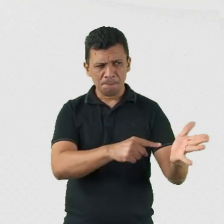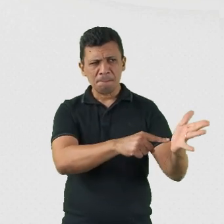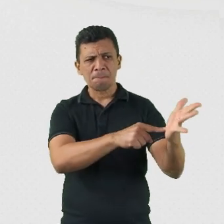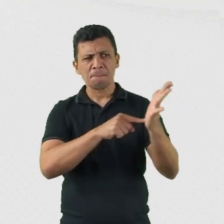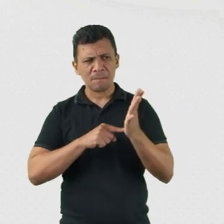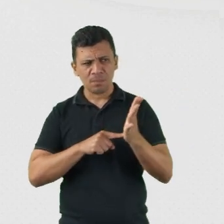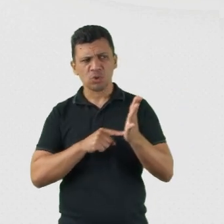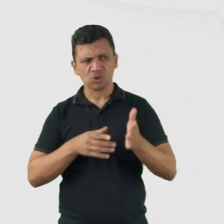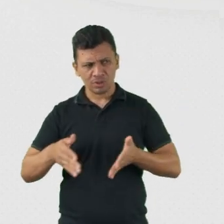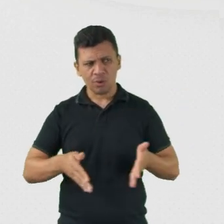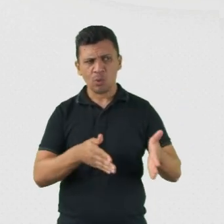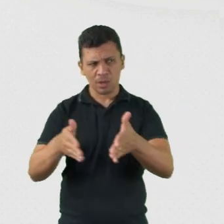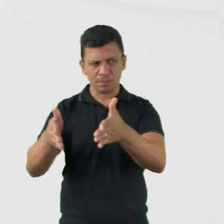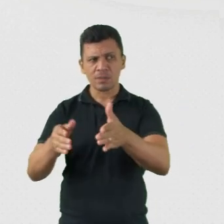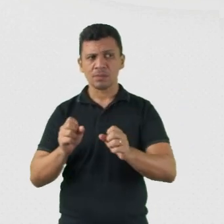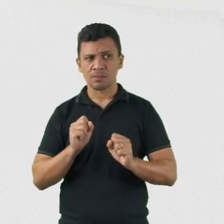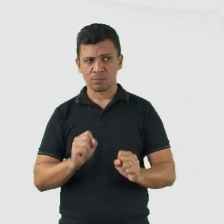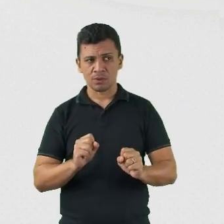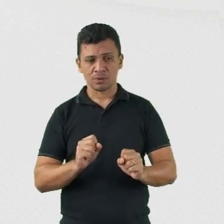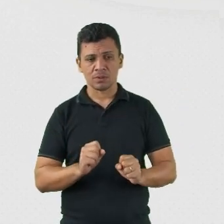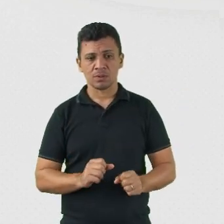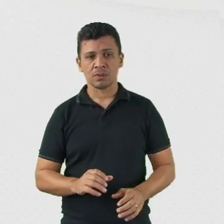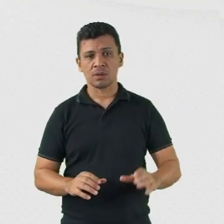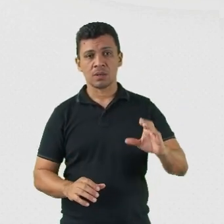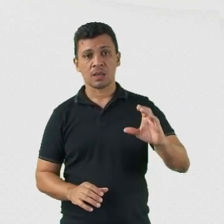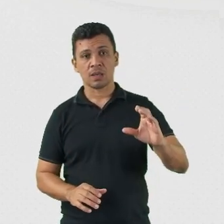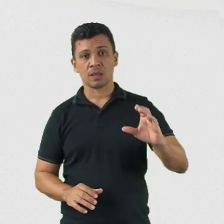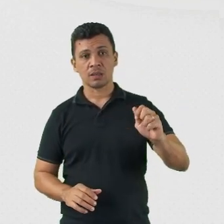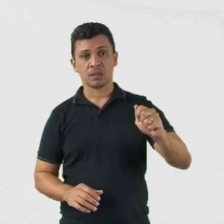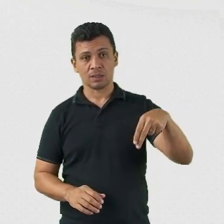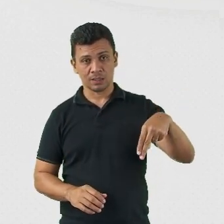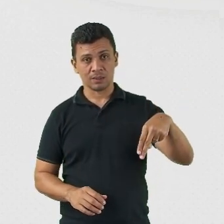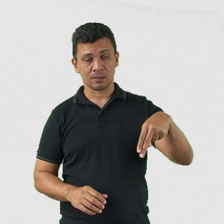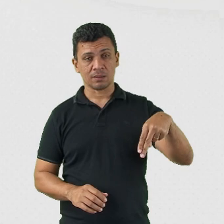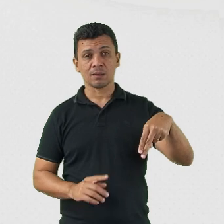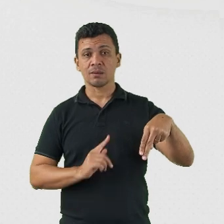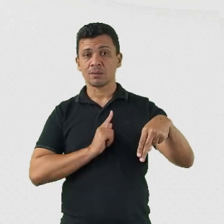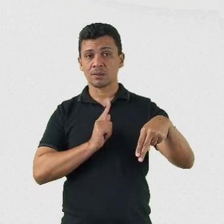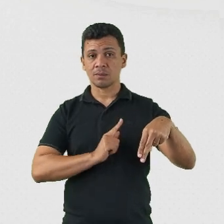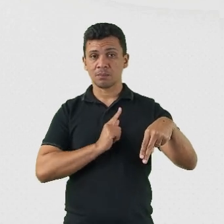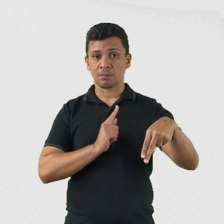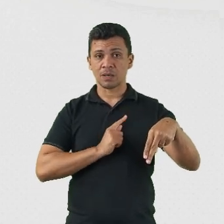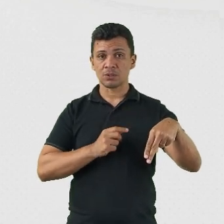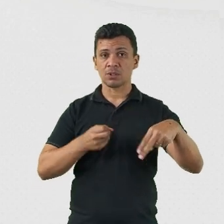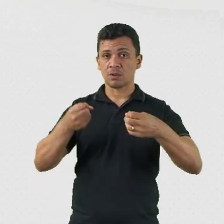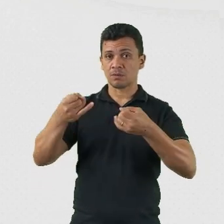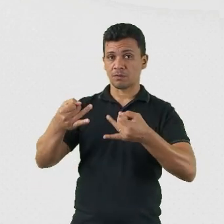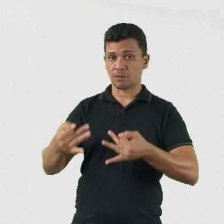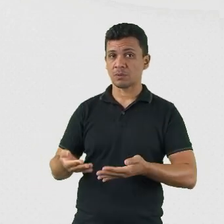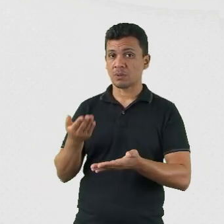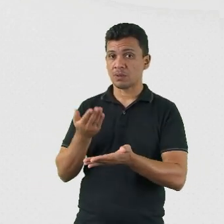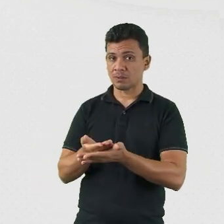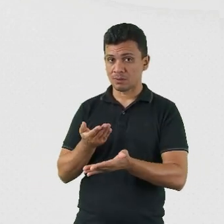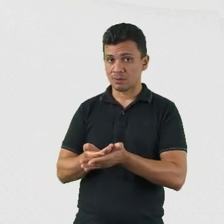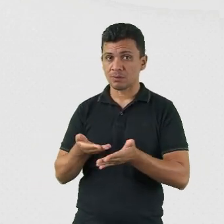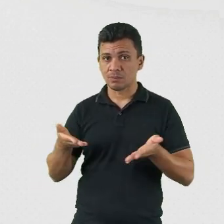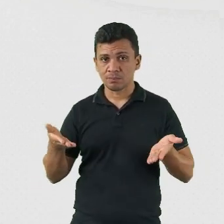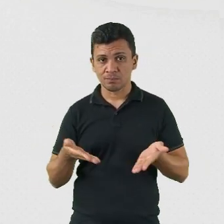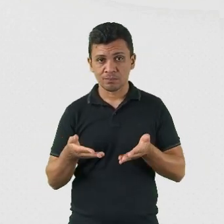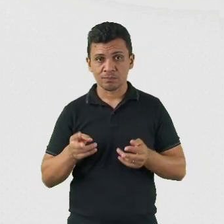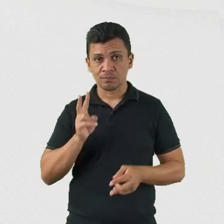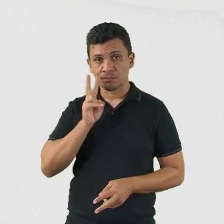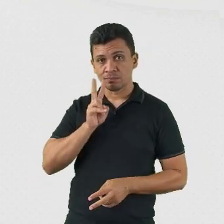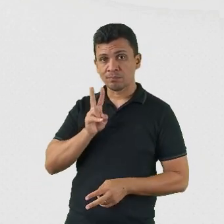caminho. Então, esse can é um aspecto gramatical que nós vamos tratar nessa aula de hoje. O que vocês estão vendo aqui